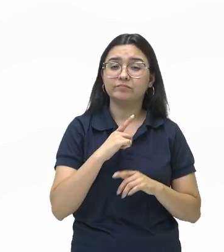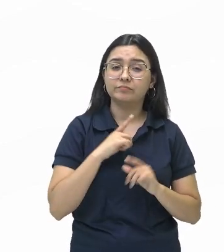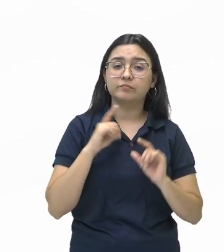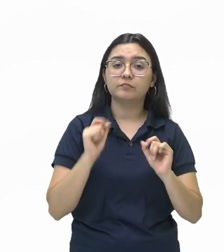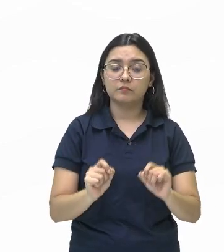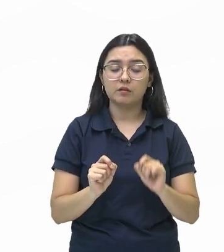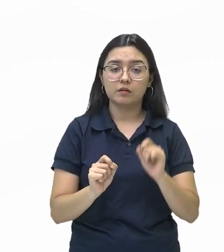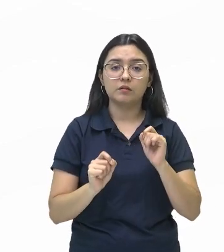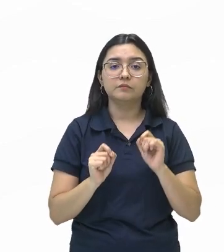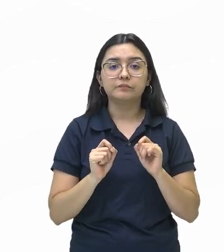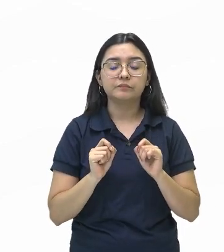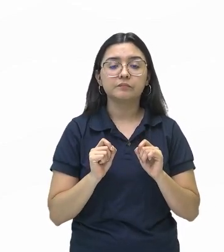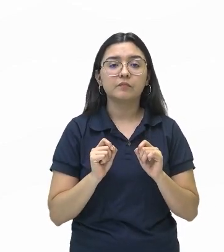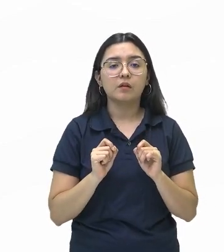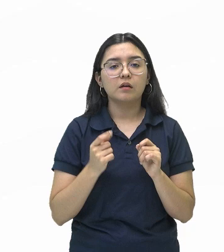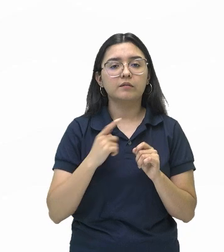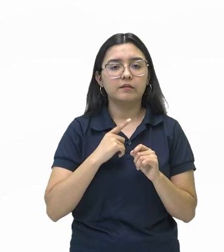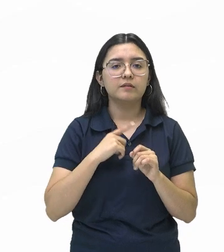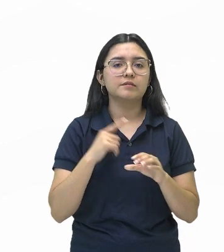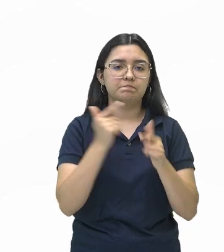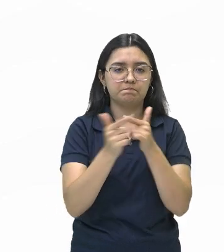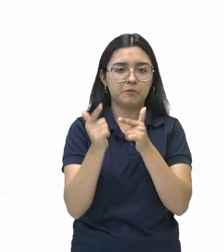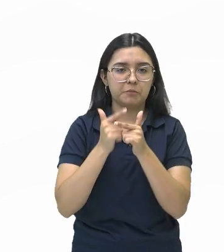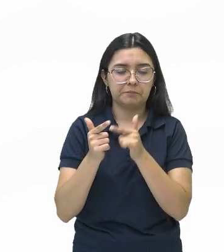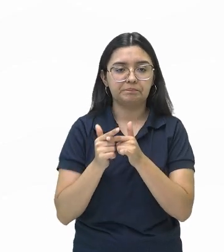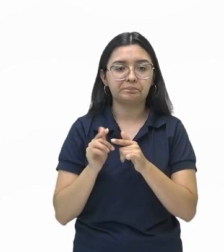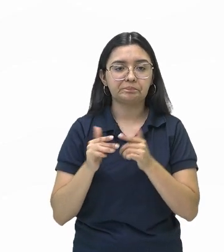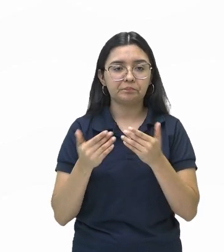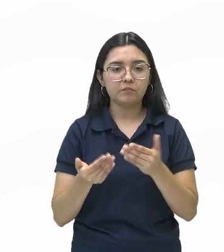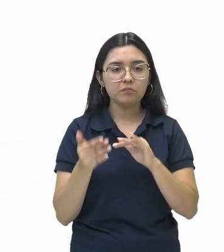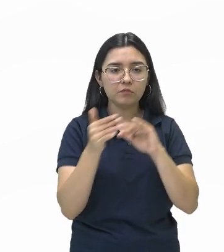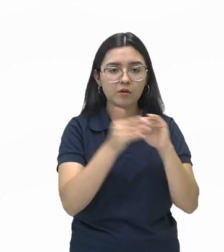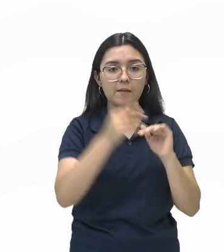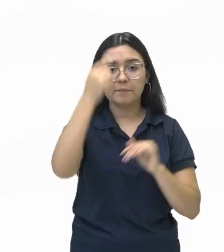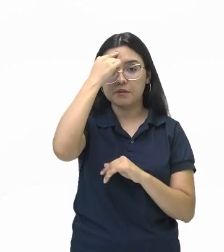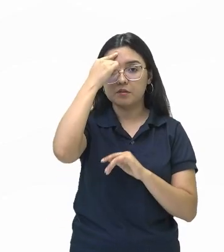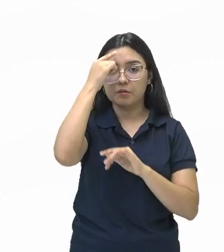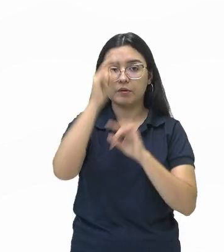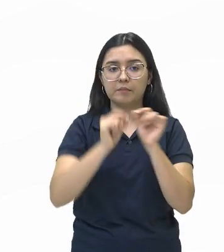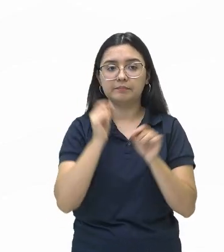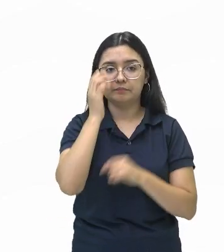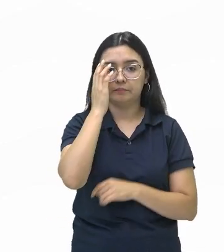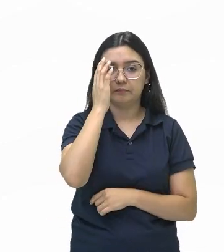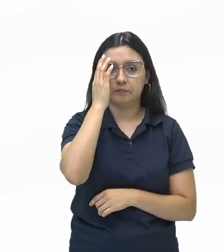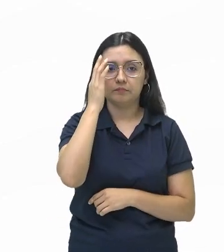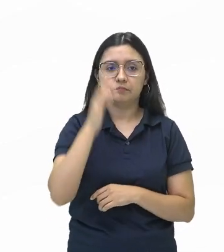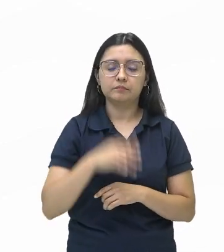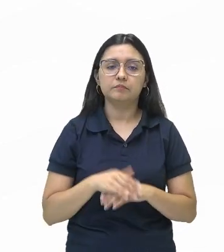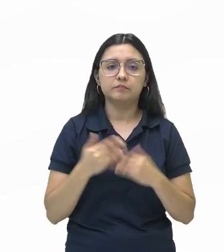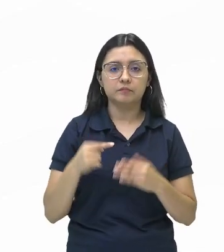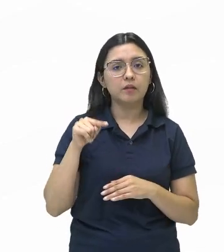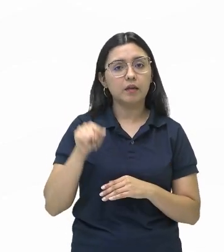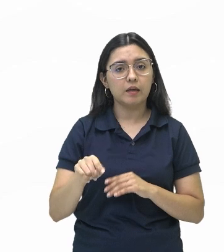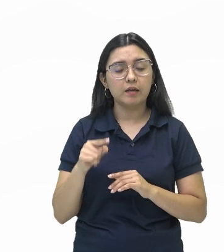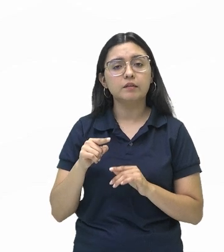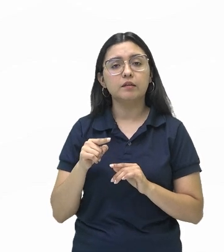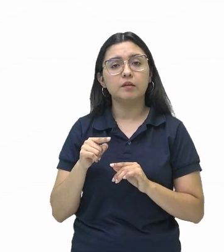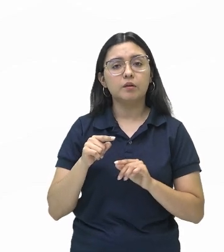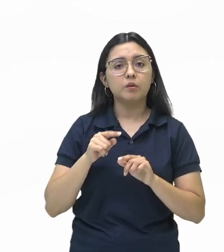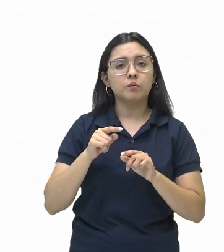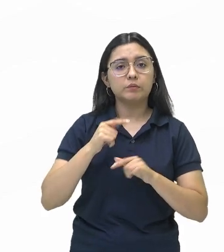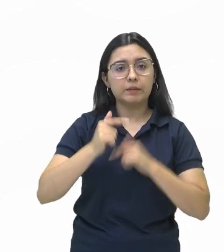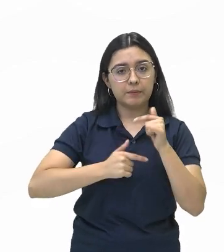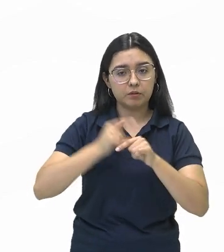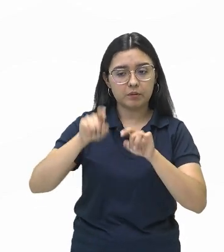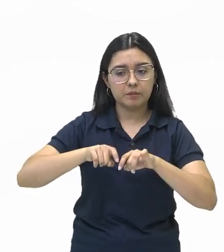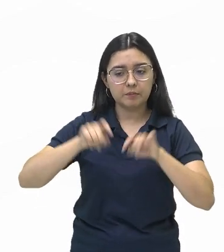lado aí também que aliena. E aí a gente vai pensar assim, ó, mesmo ele também, assim como o ribeirinho,